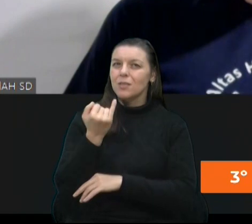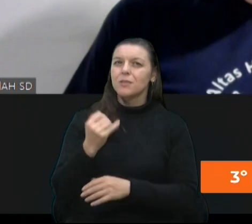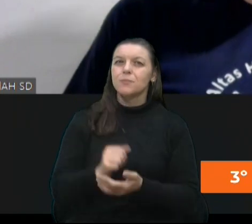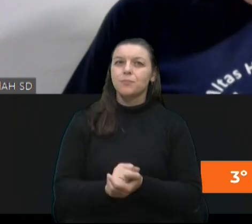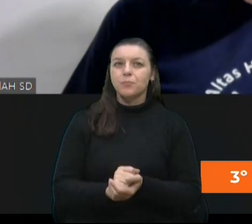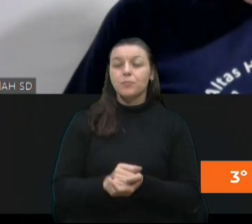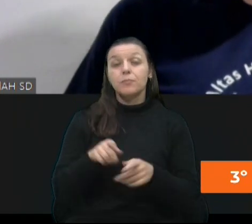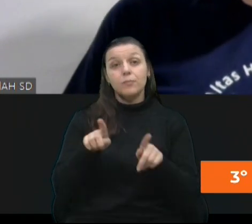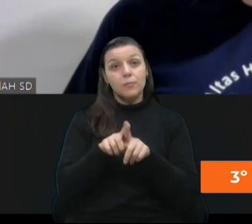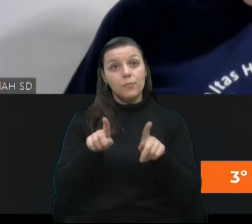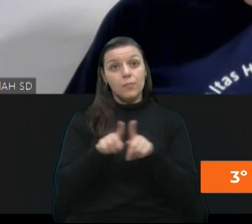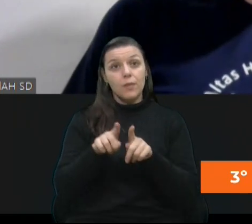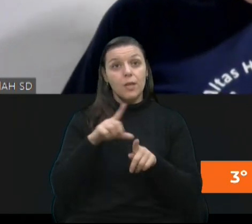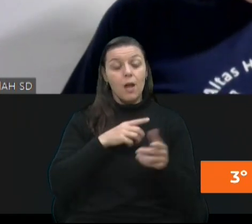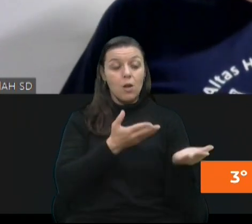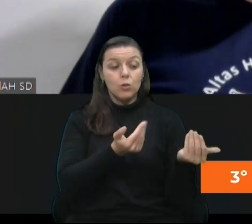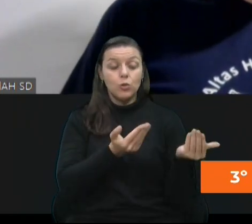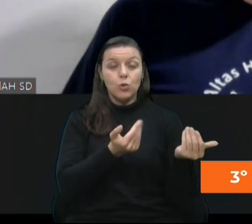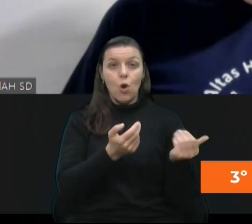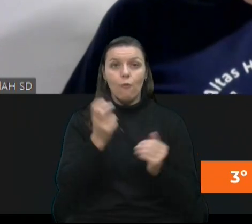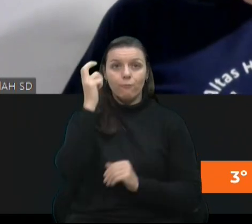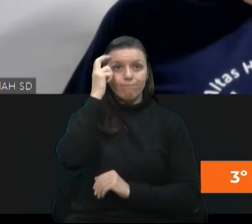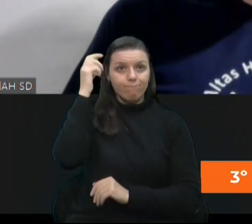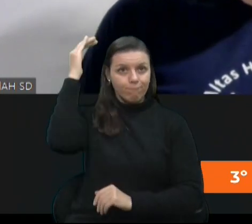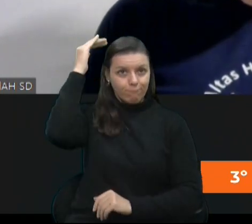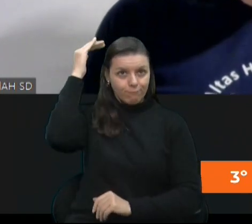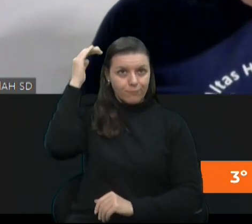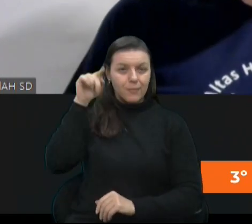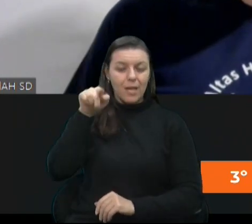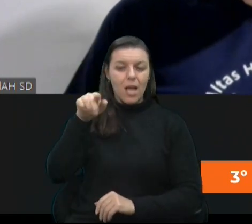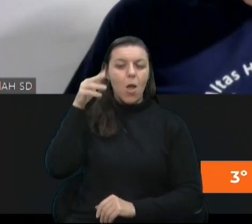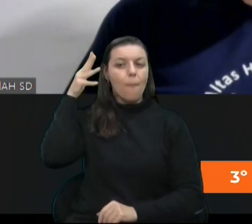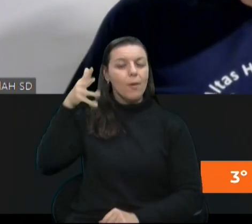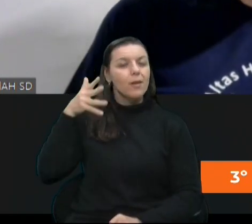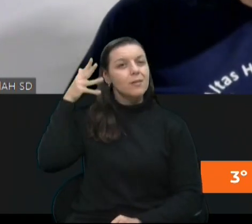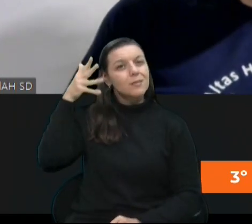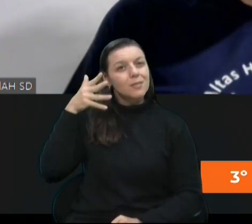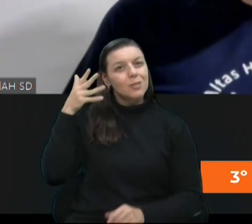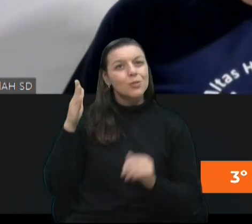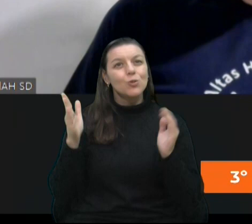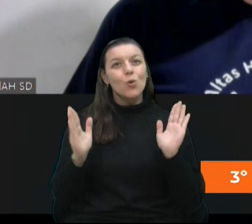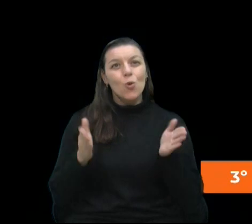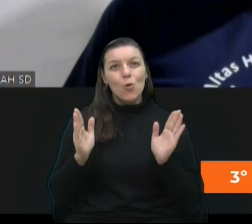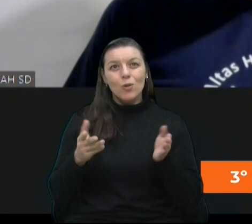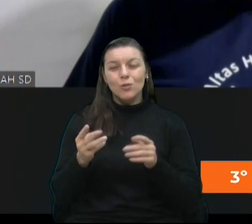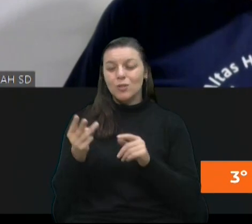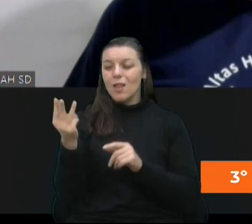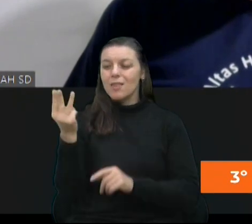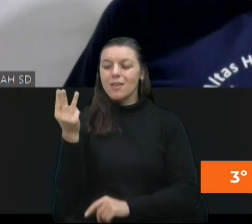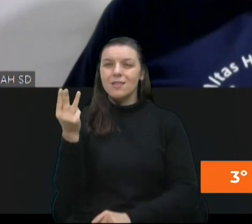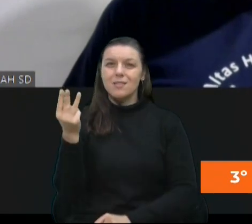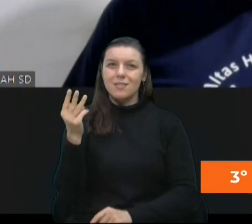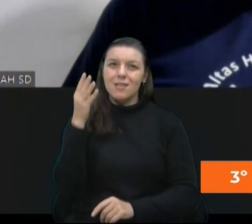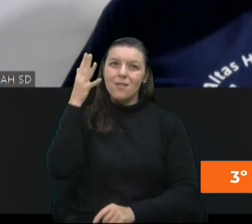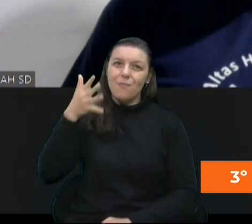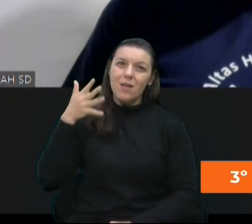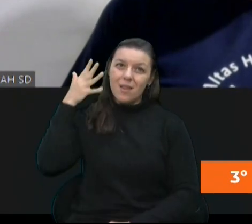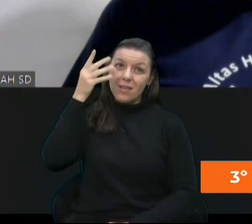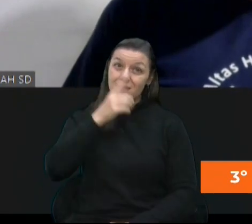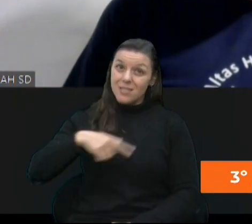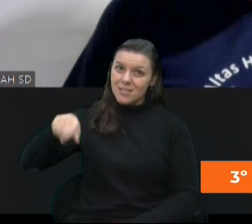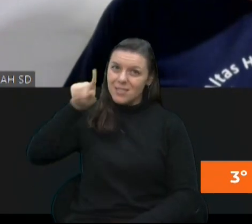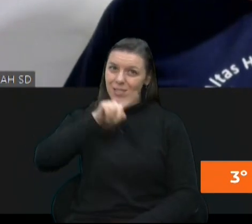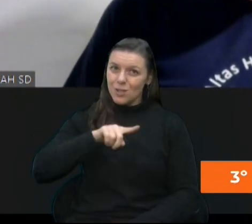E ele também é mentor de adolescentes autohabilidosos. E ele é o palestrante hoje nessa nossa terceira palestra do ciclo